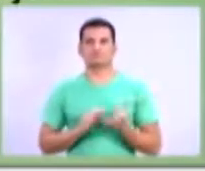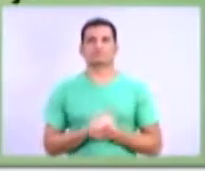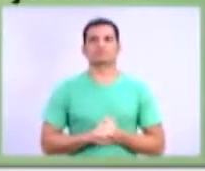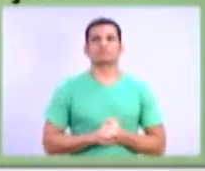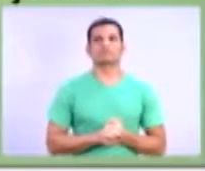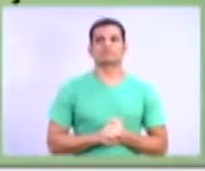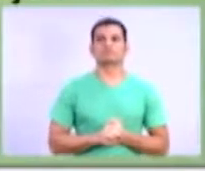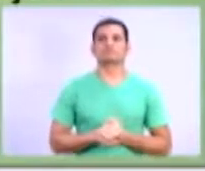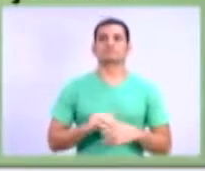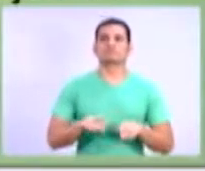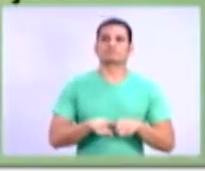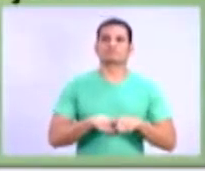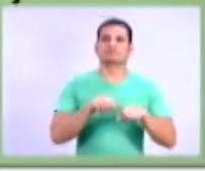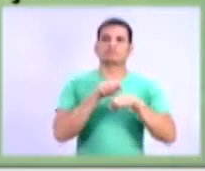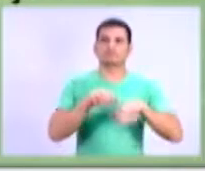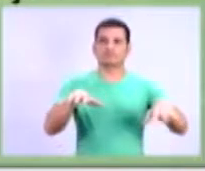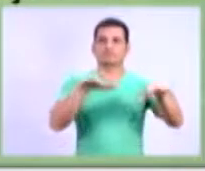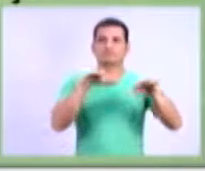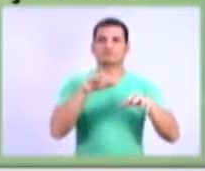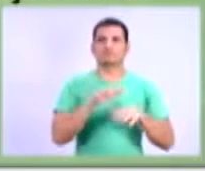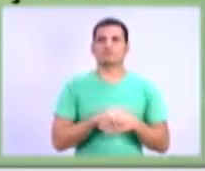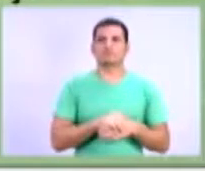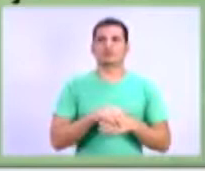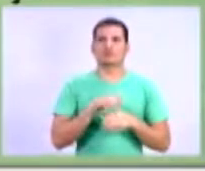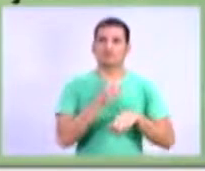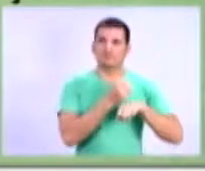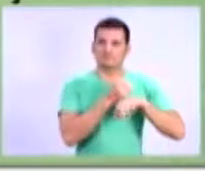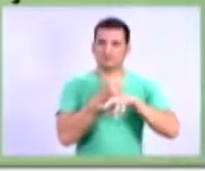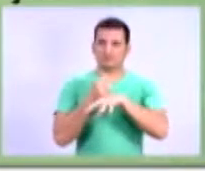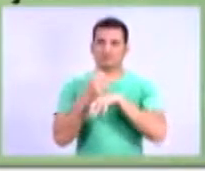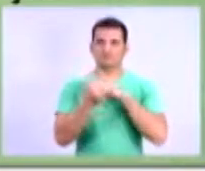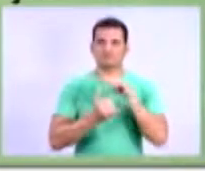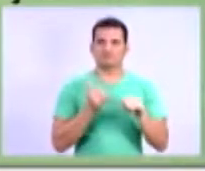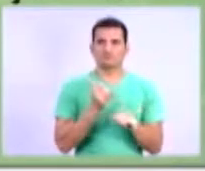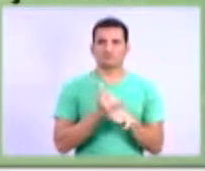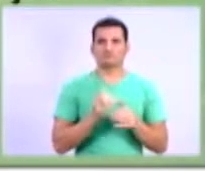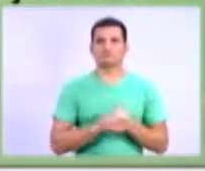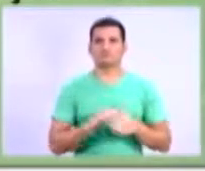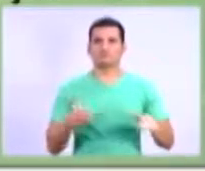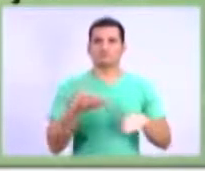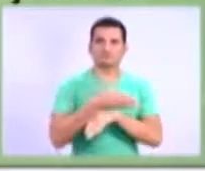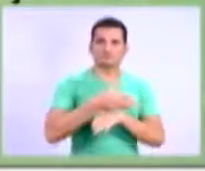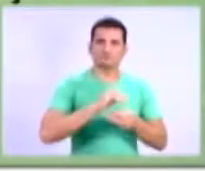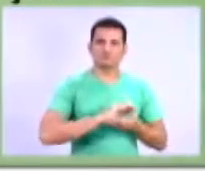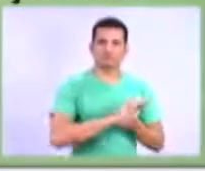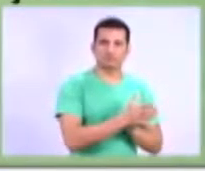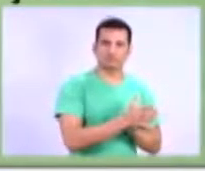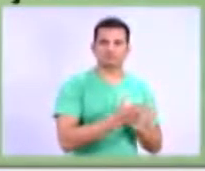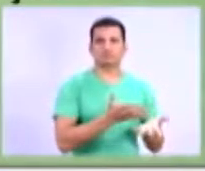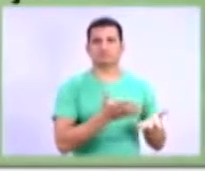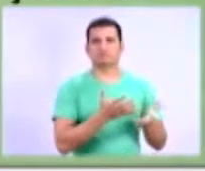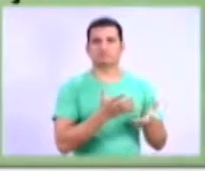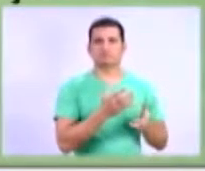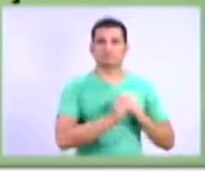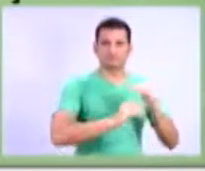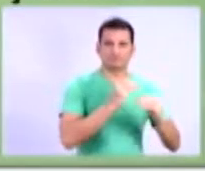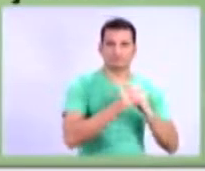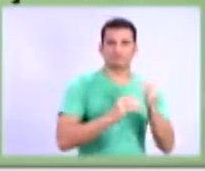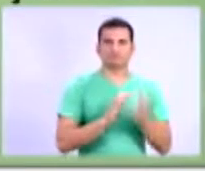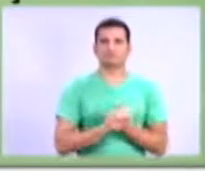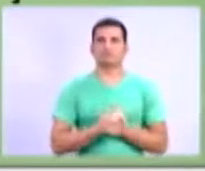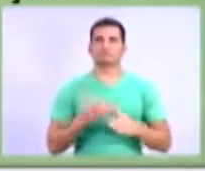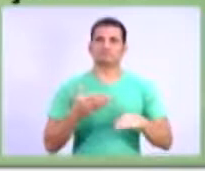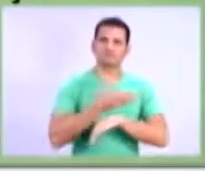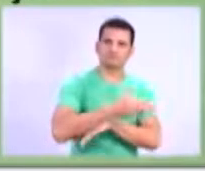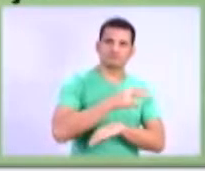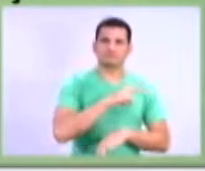de vírus na internet, a invasão e a destruição de bancos de dados, a invasão de